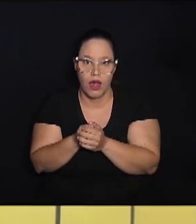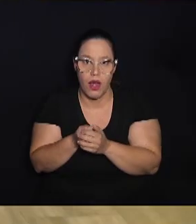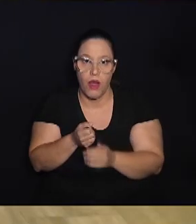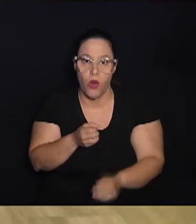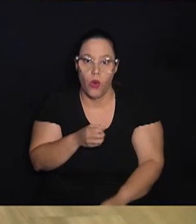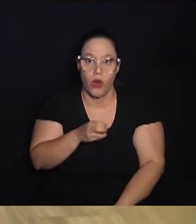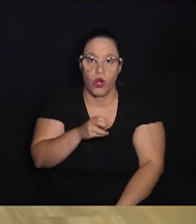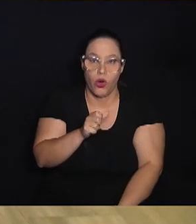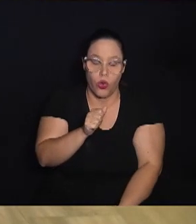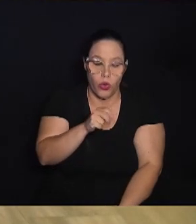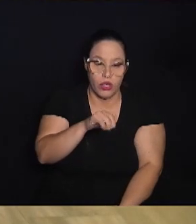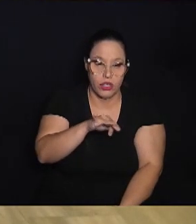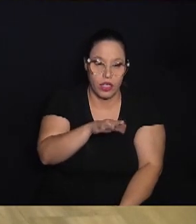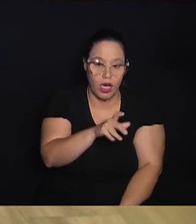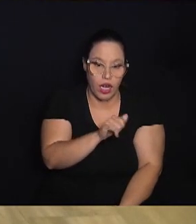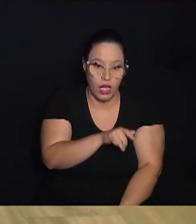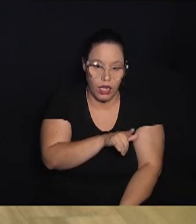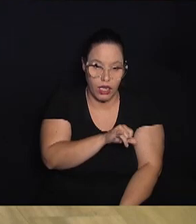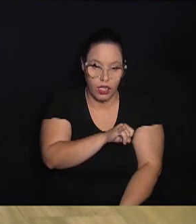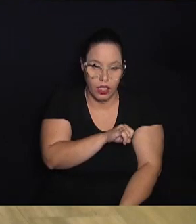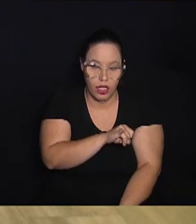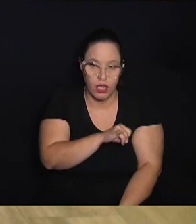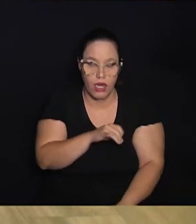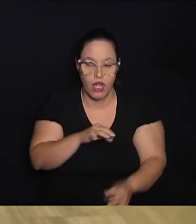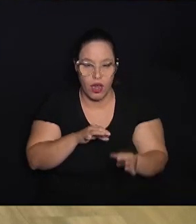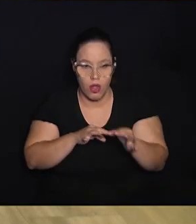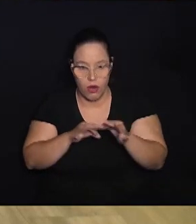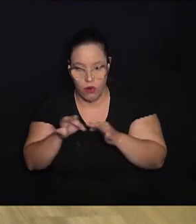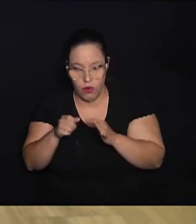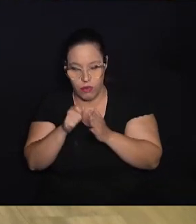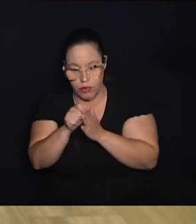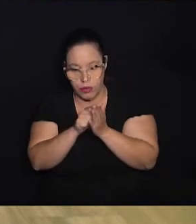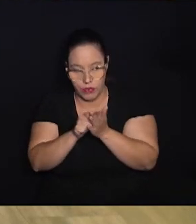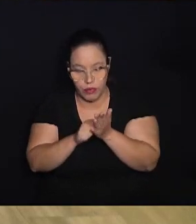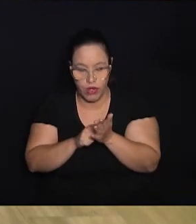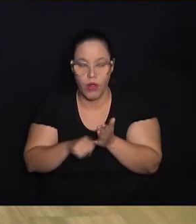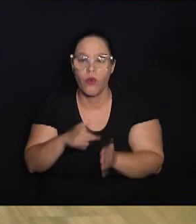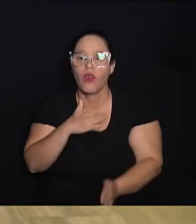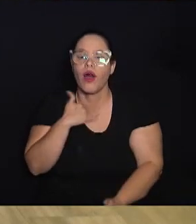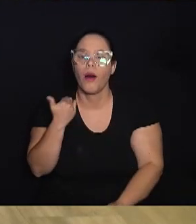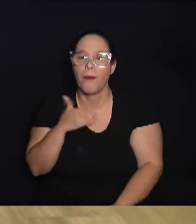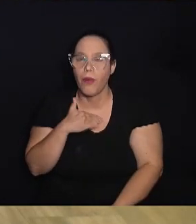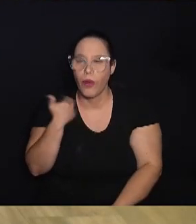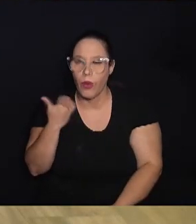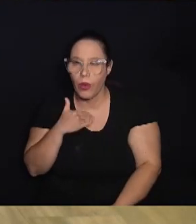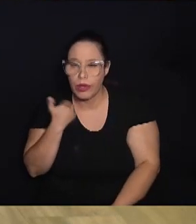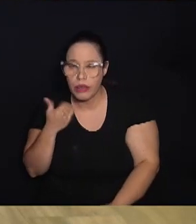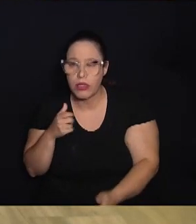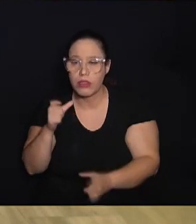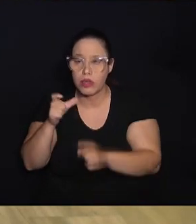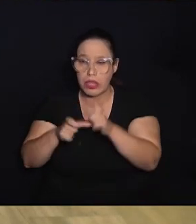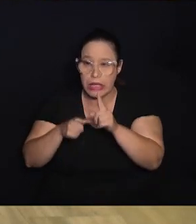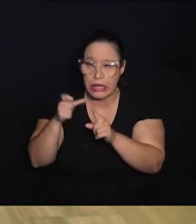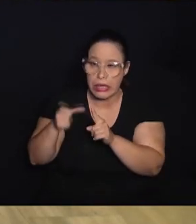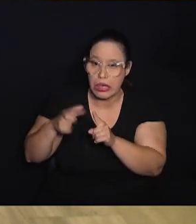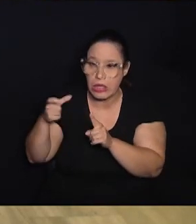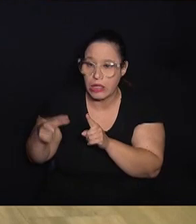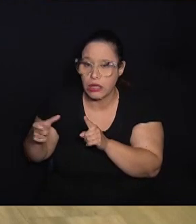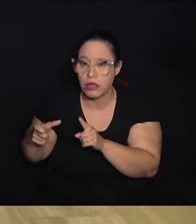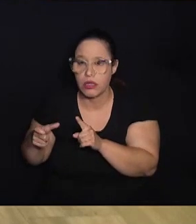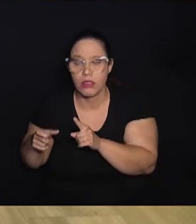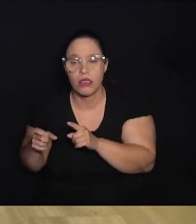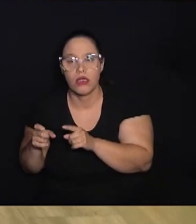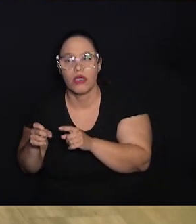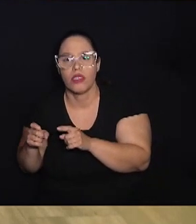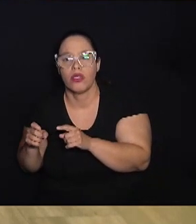personagens né o Angeli a a minha dissertação de Mestrado foi sobre a morte dos personagens né e a rebordosa era uma delas e eu tive a chance de